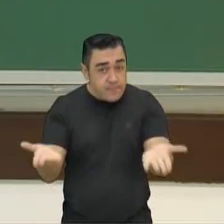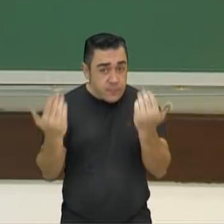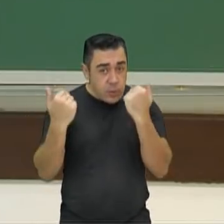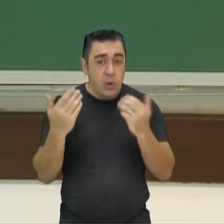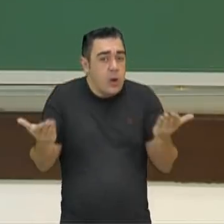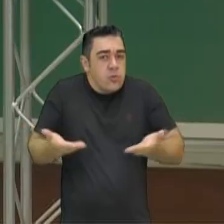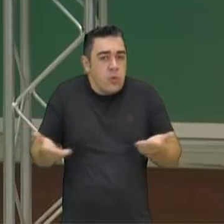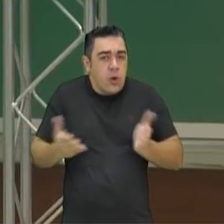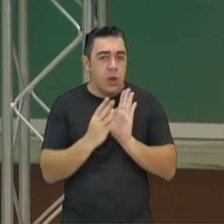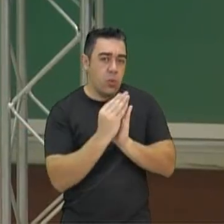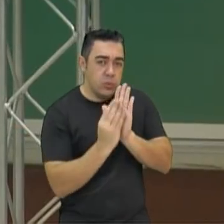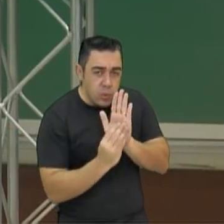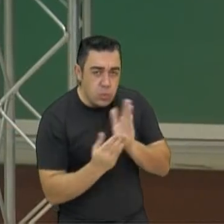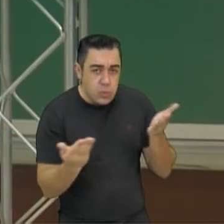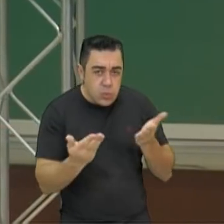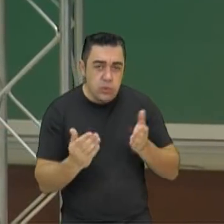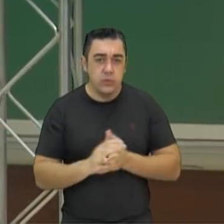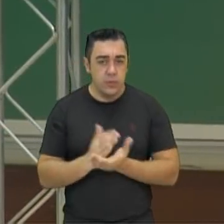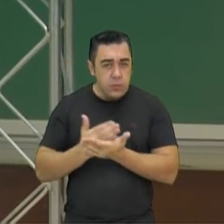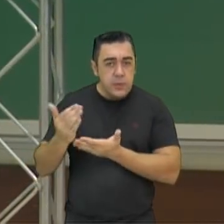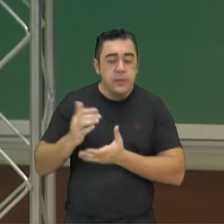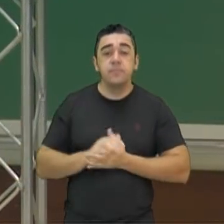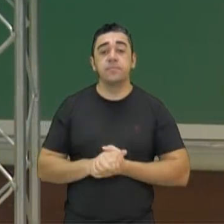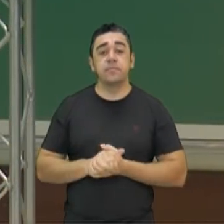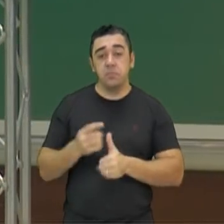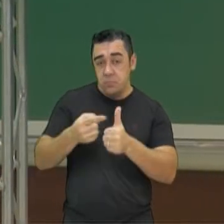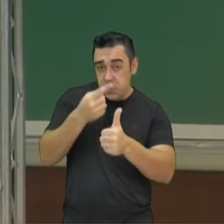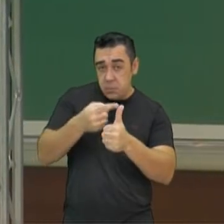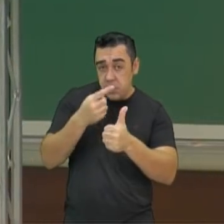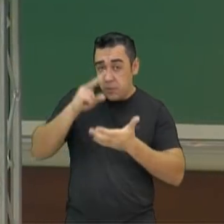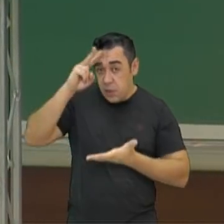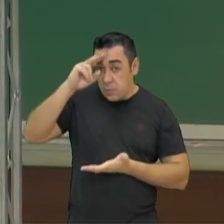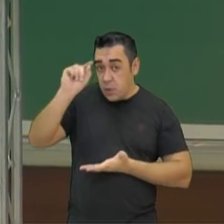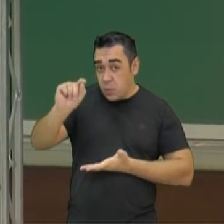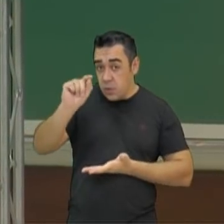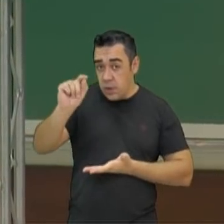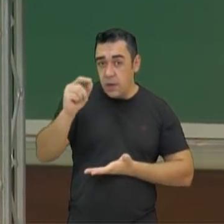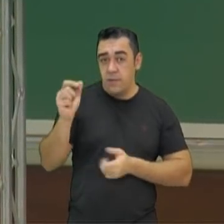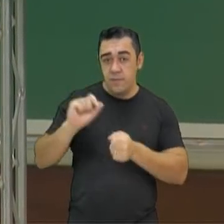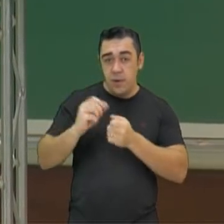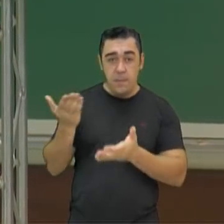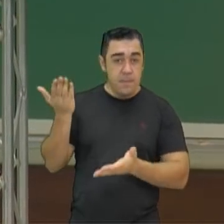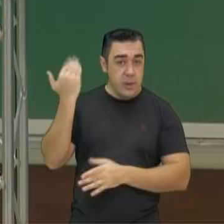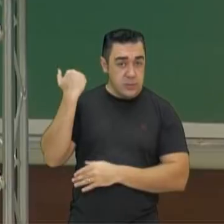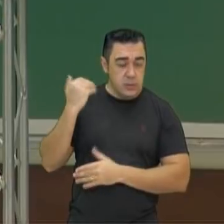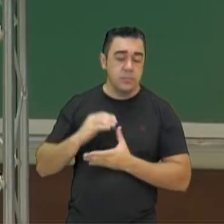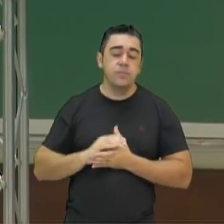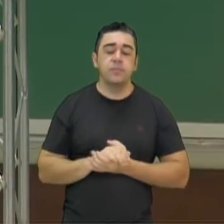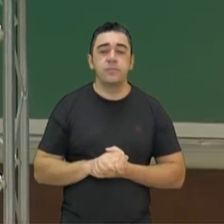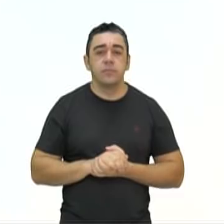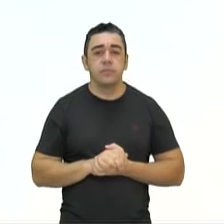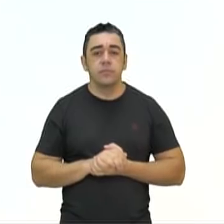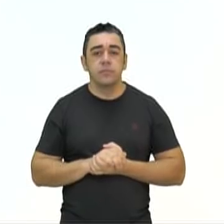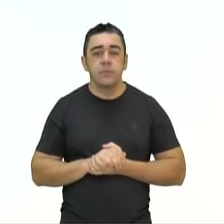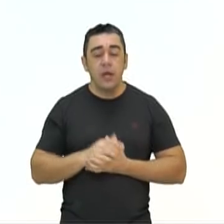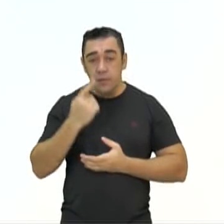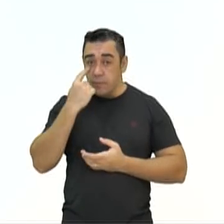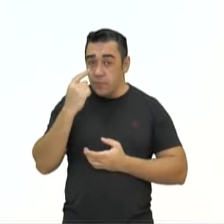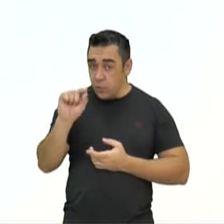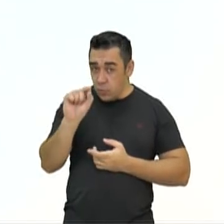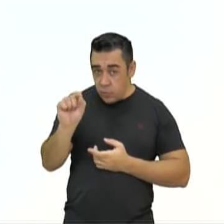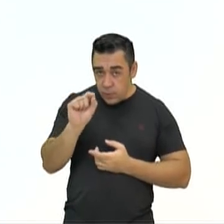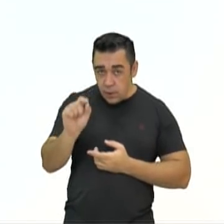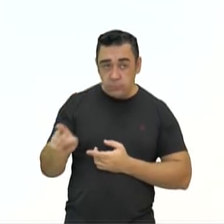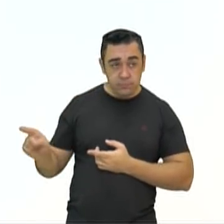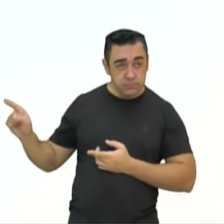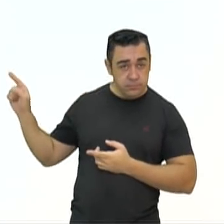nosso conteúdo de hoje. Vamos começar? Primeiramente, vamos relembrar um pouquinho o que a gente fez na aula passada lá. Então, a gente fizemos